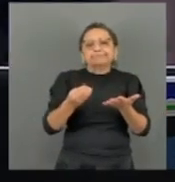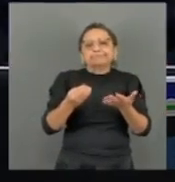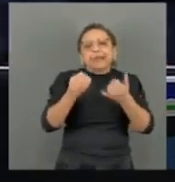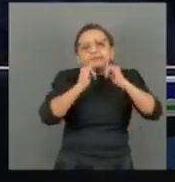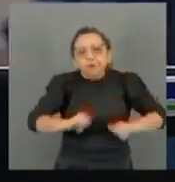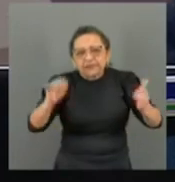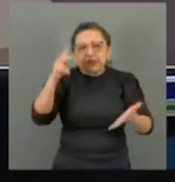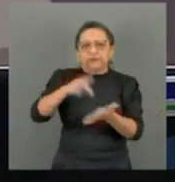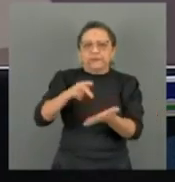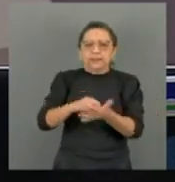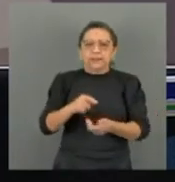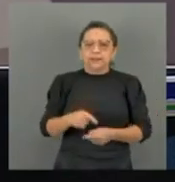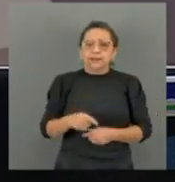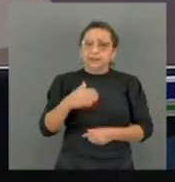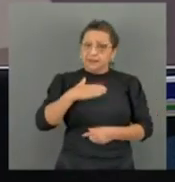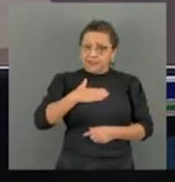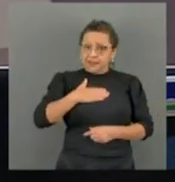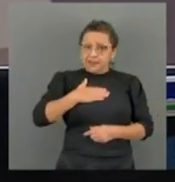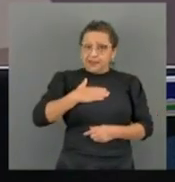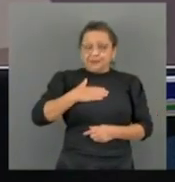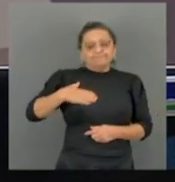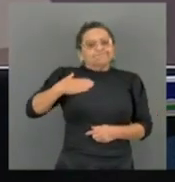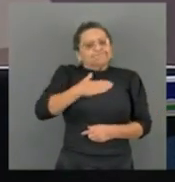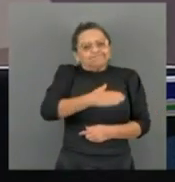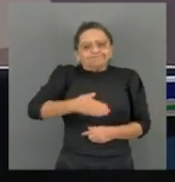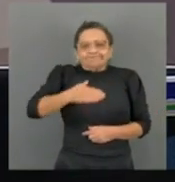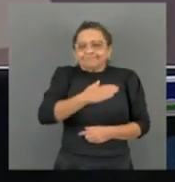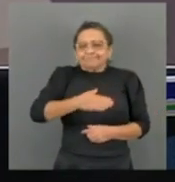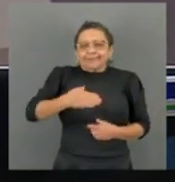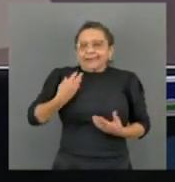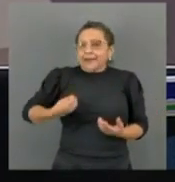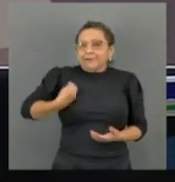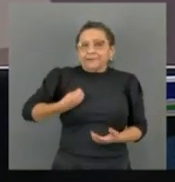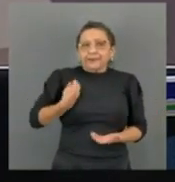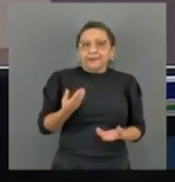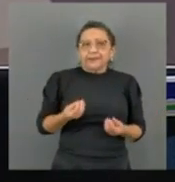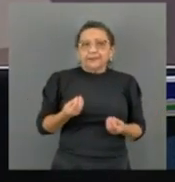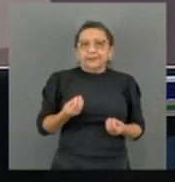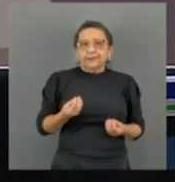da vida de como se diz debunk?